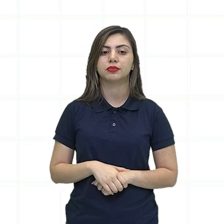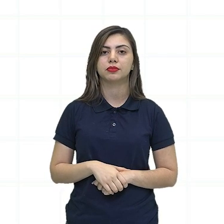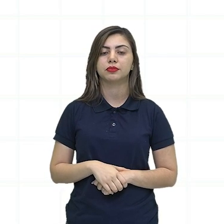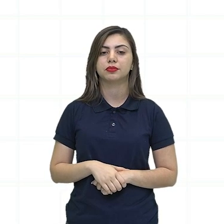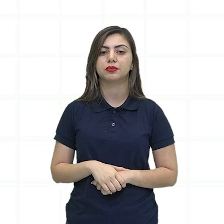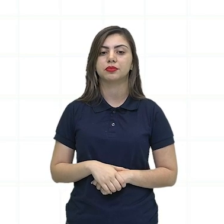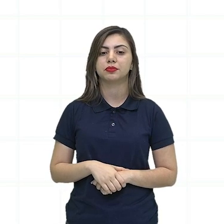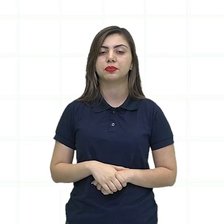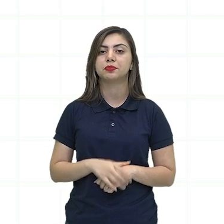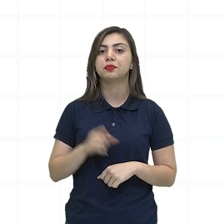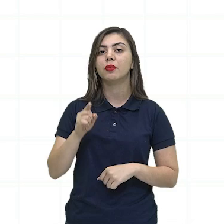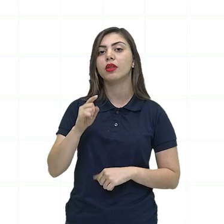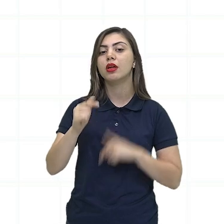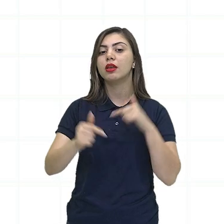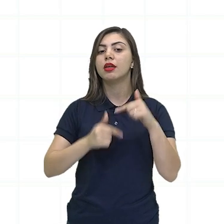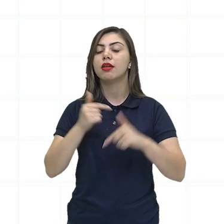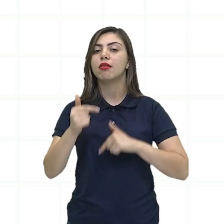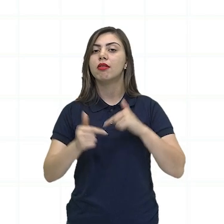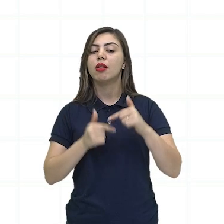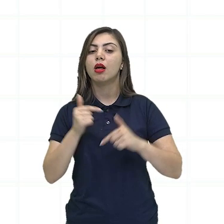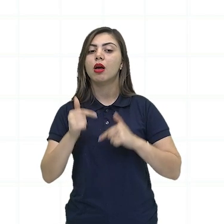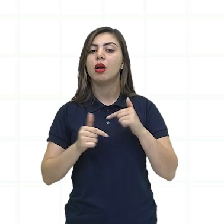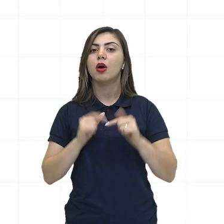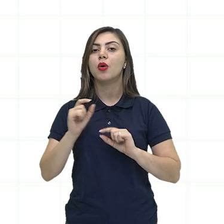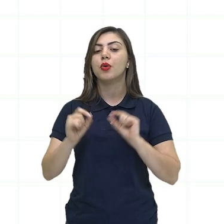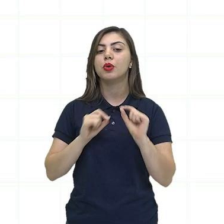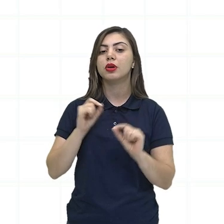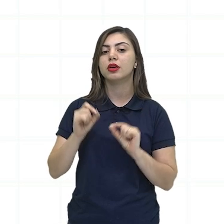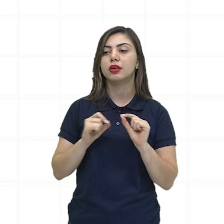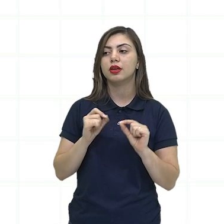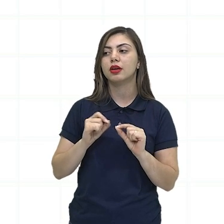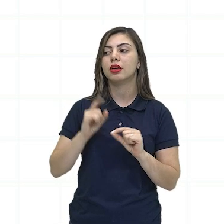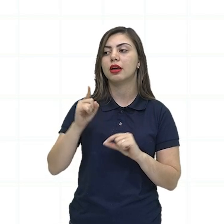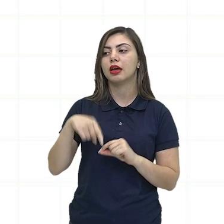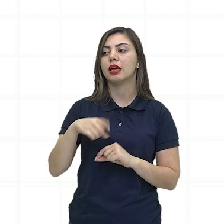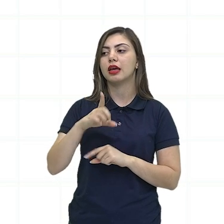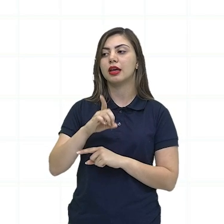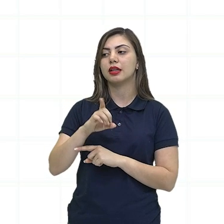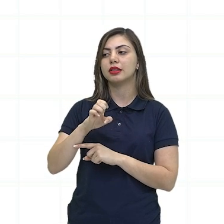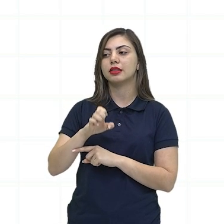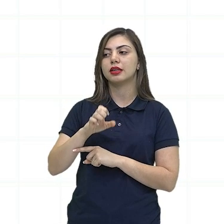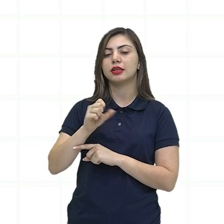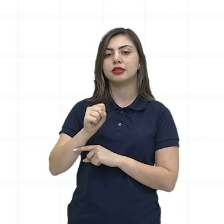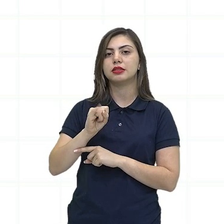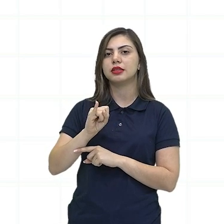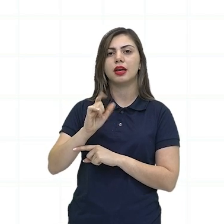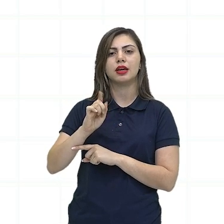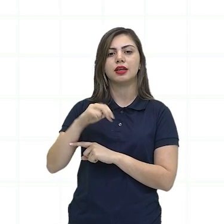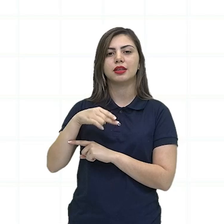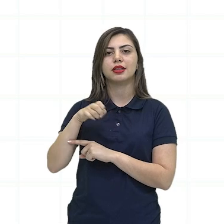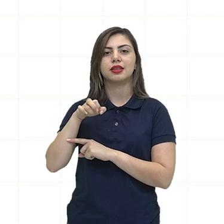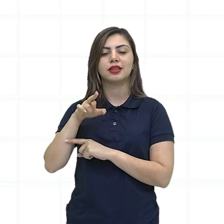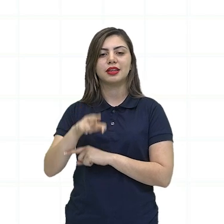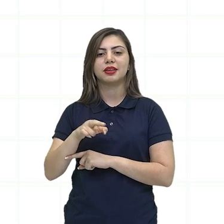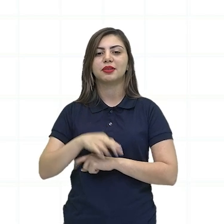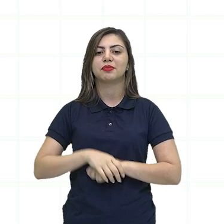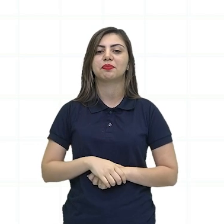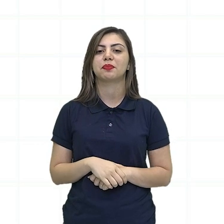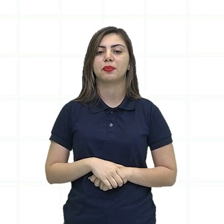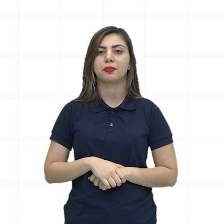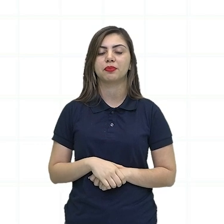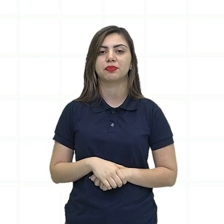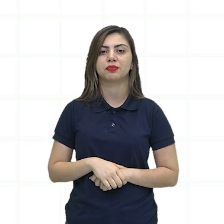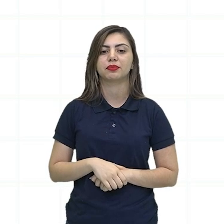designer. Atualmente, ele diz que trabalha como designer gráfico. In my free time, I